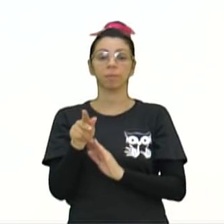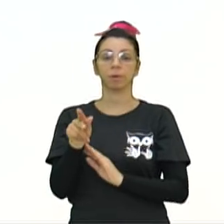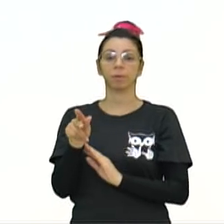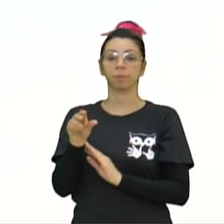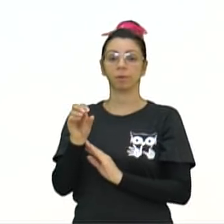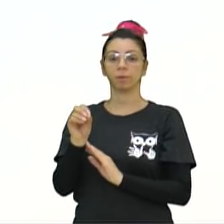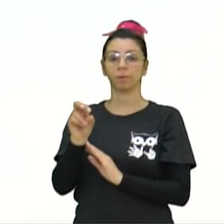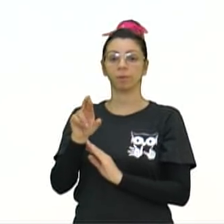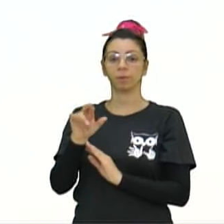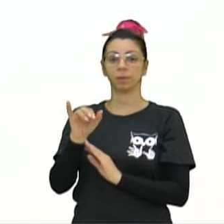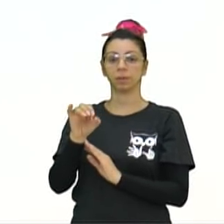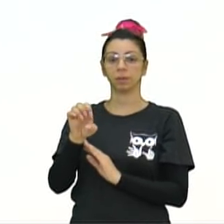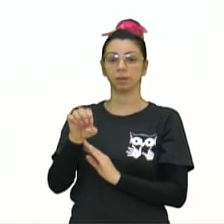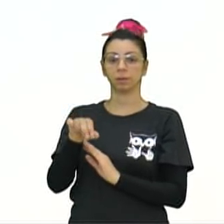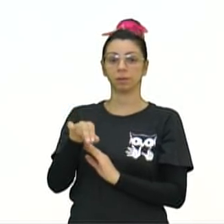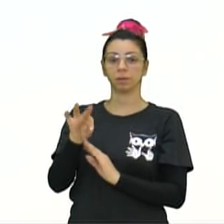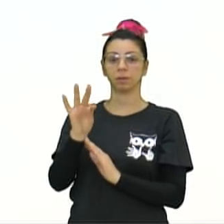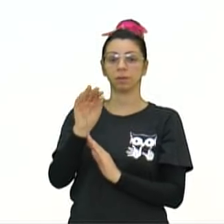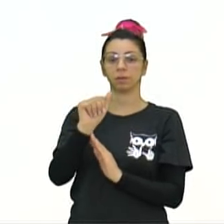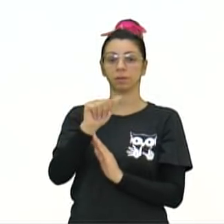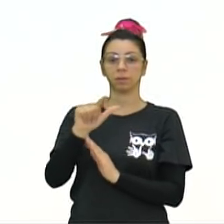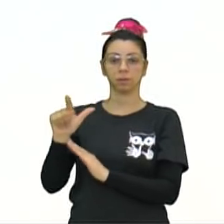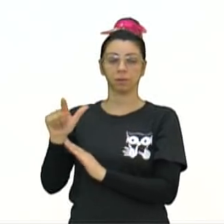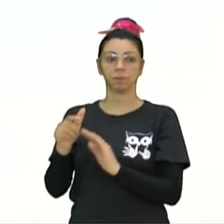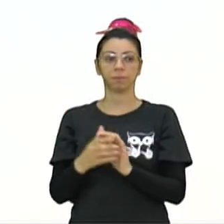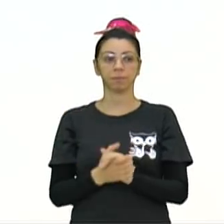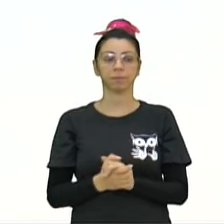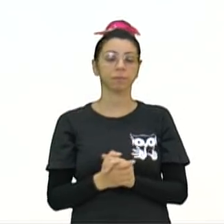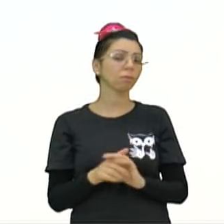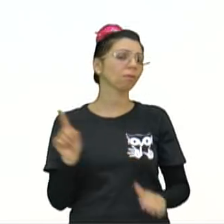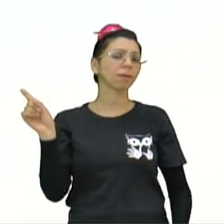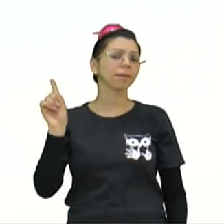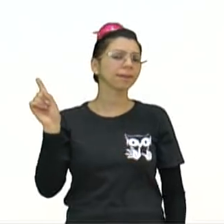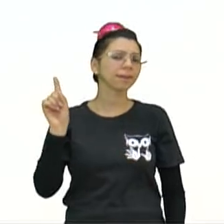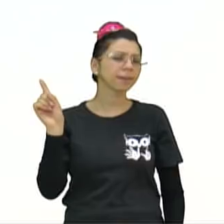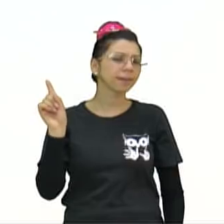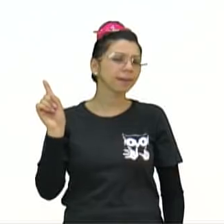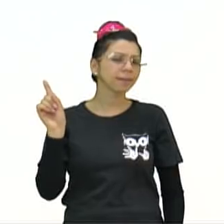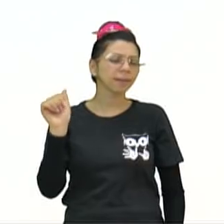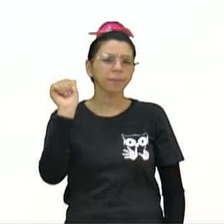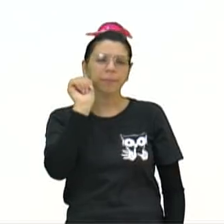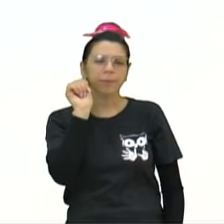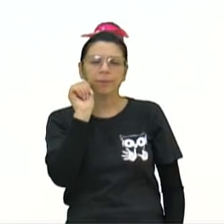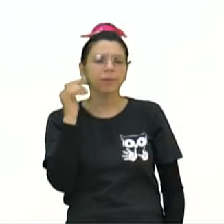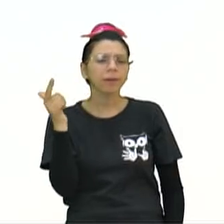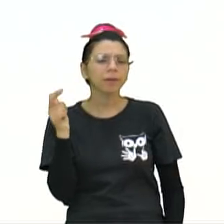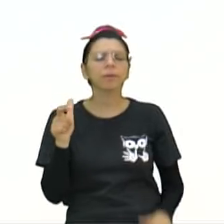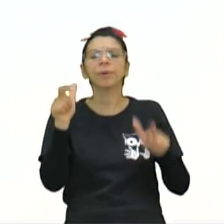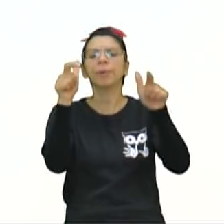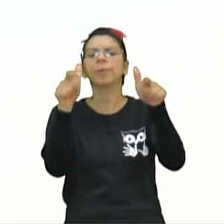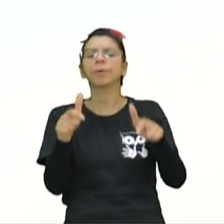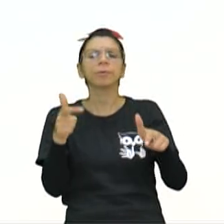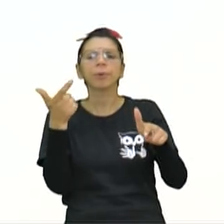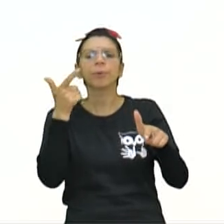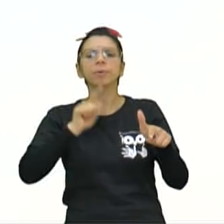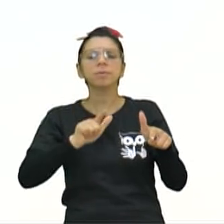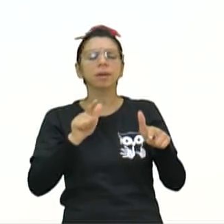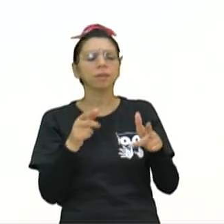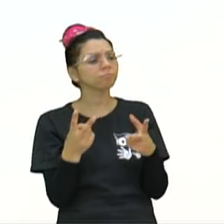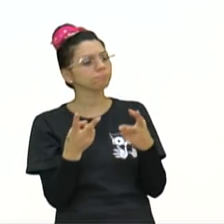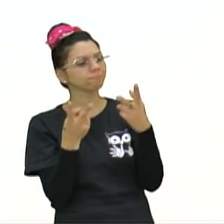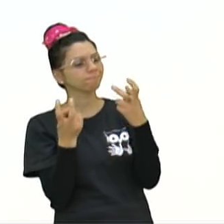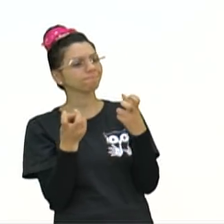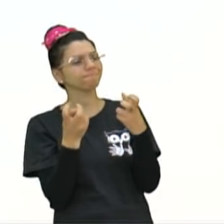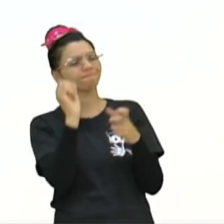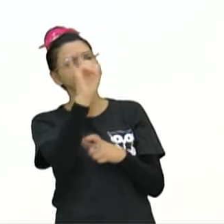A gente tem mais aqui algumas ilustrações. Olha, quem será que é essa modelo? Da onde será que ela é? Né? Será que a gente consegue, só pela aparência